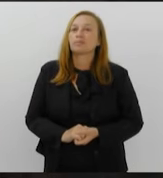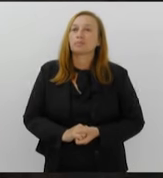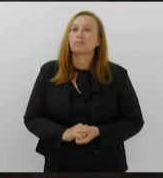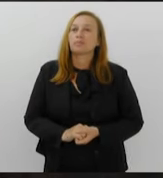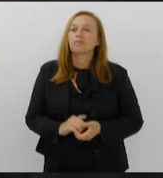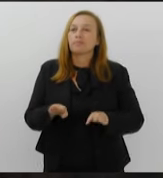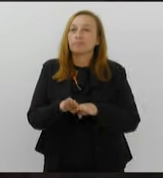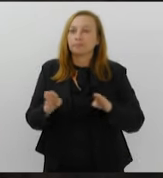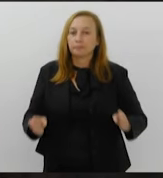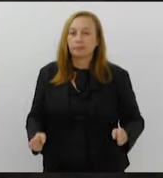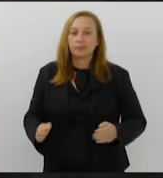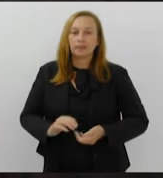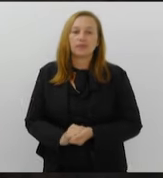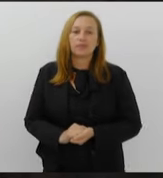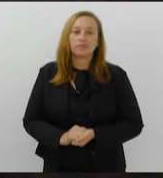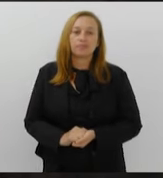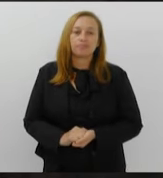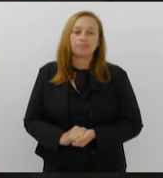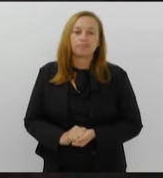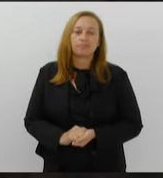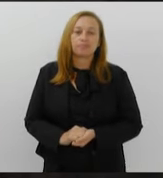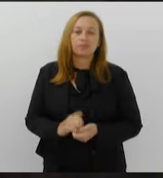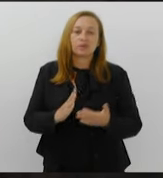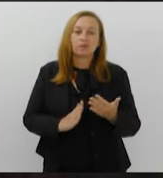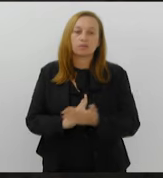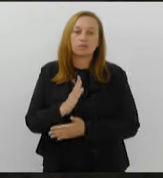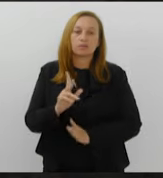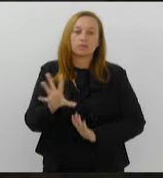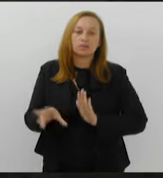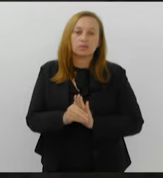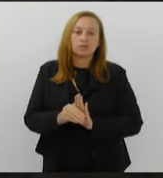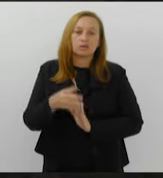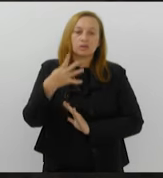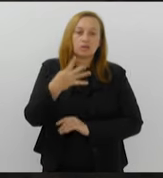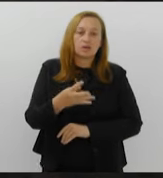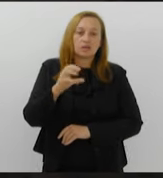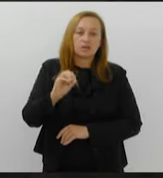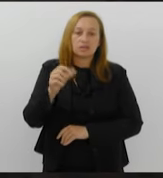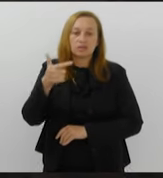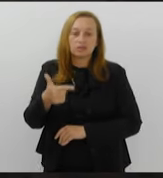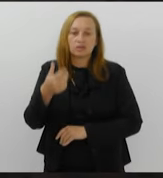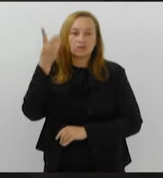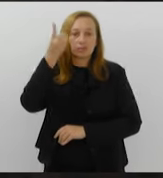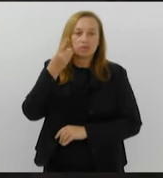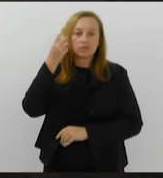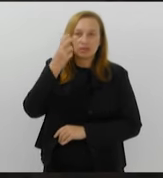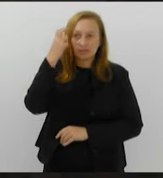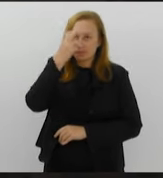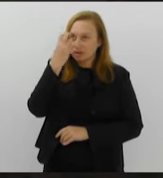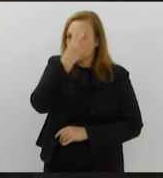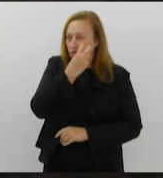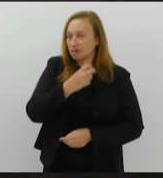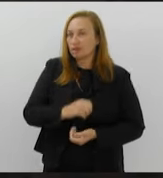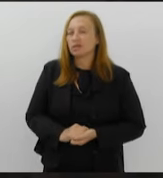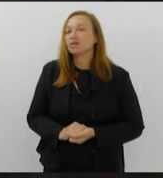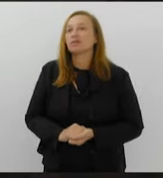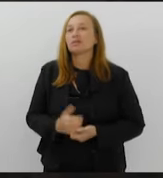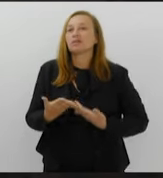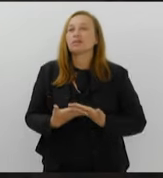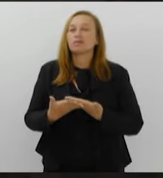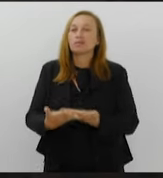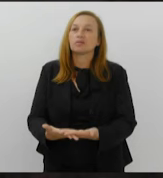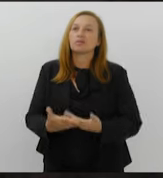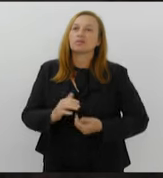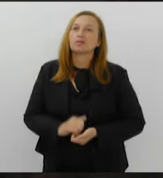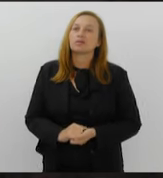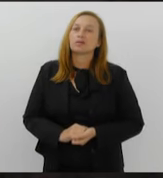Há sobre a mesa destaque para aprovação da emenda 402 da deputada Verônica. Para encaminhar a